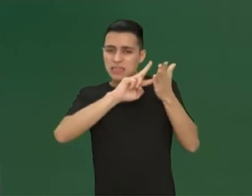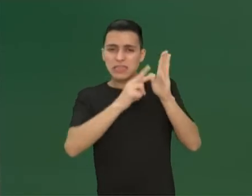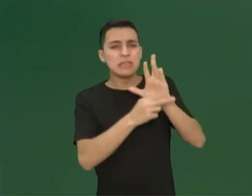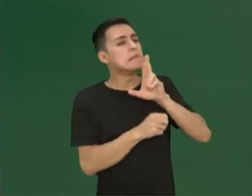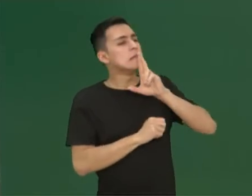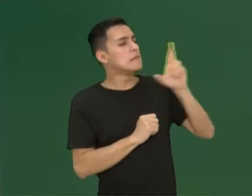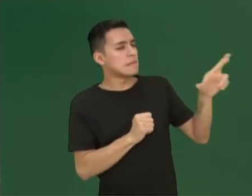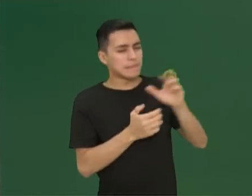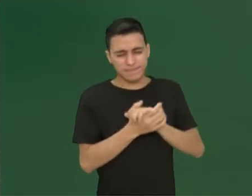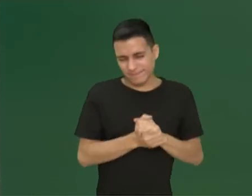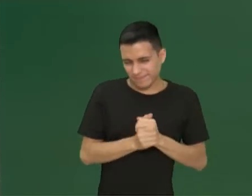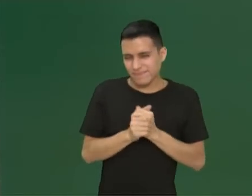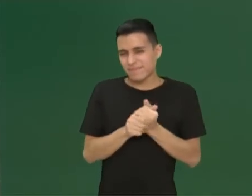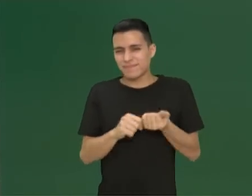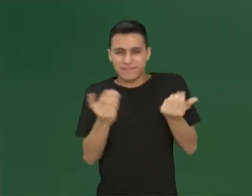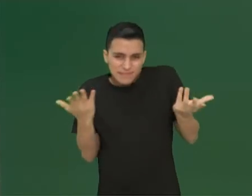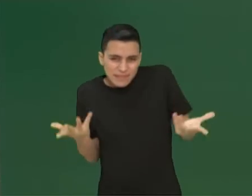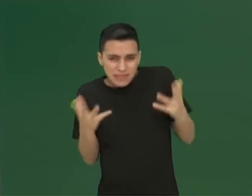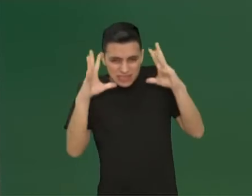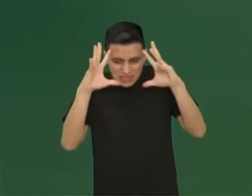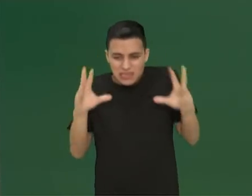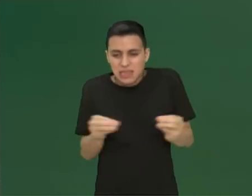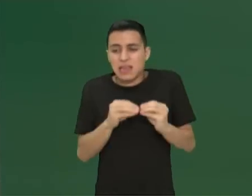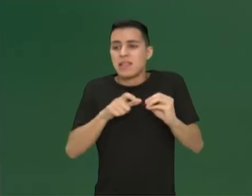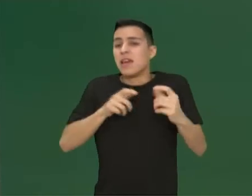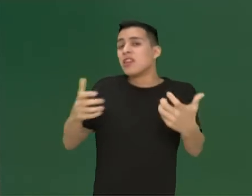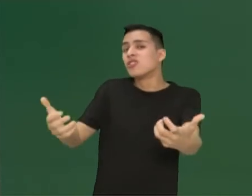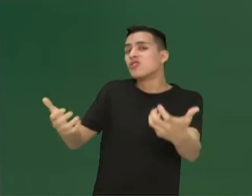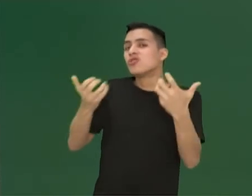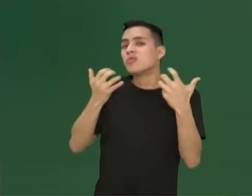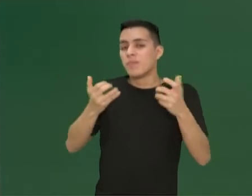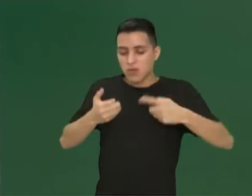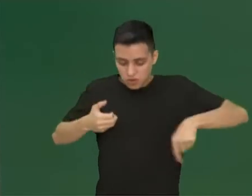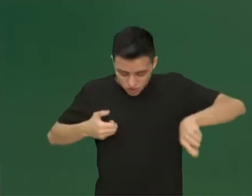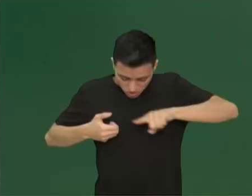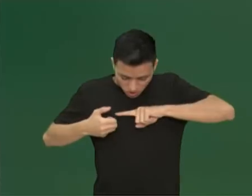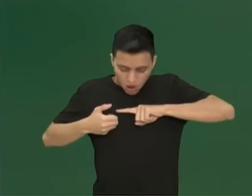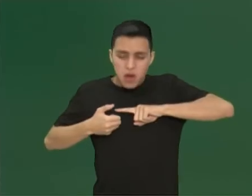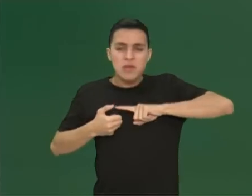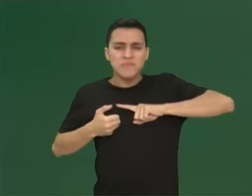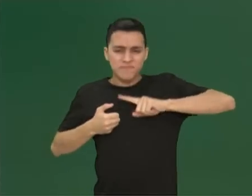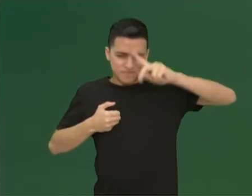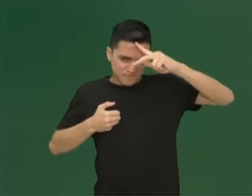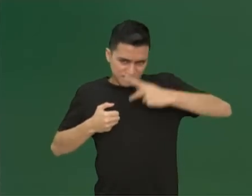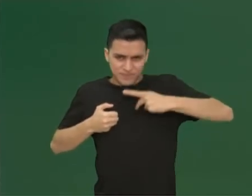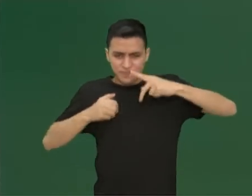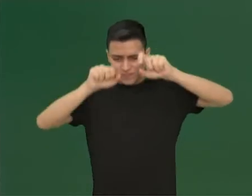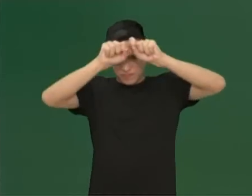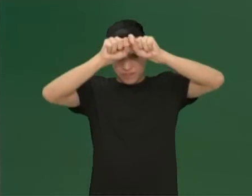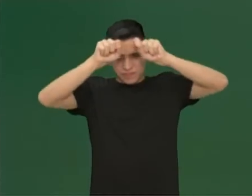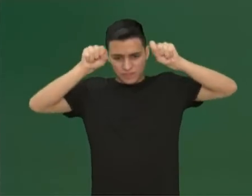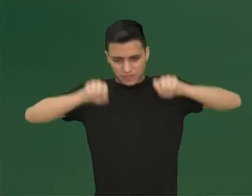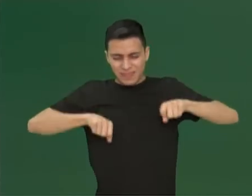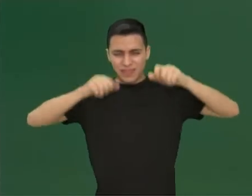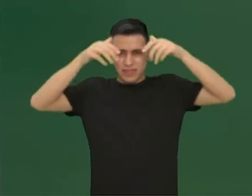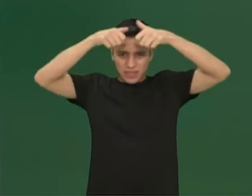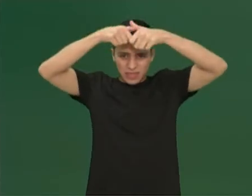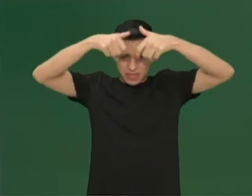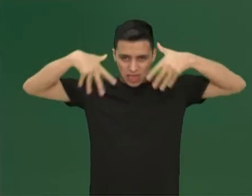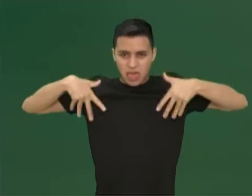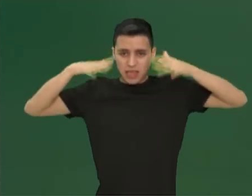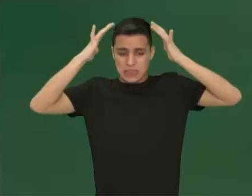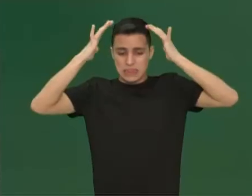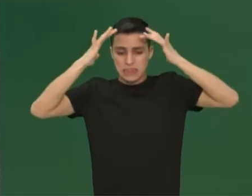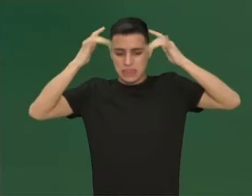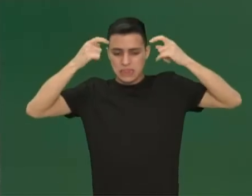essa pessoa. Então, nós temos estímulos e o nosso sistema nervoso vai coordenar uma resposta